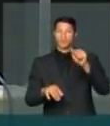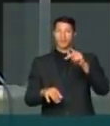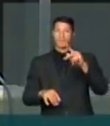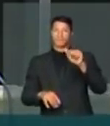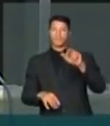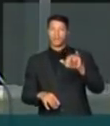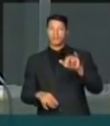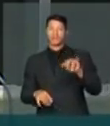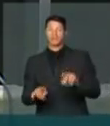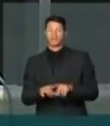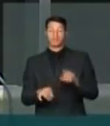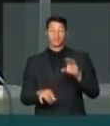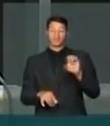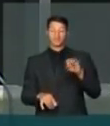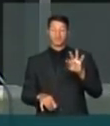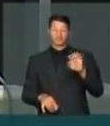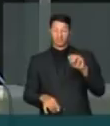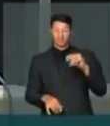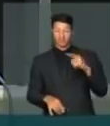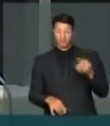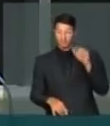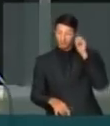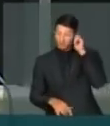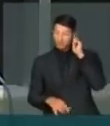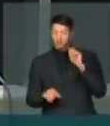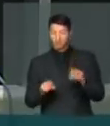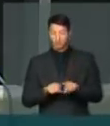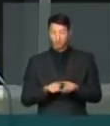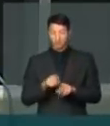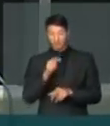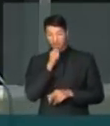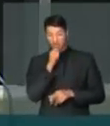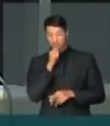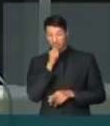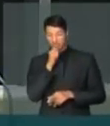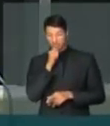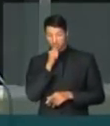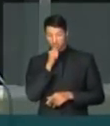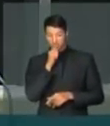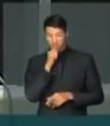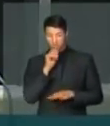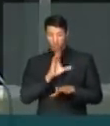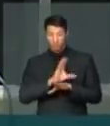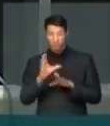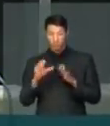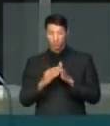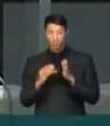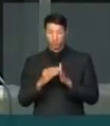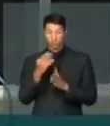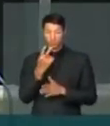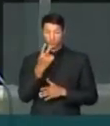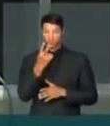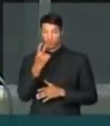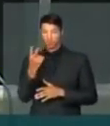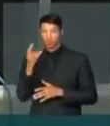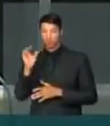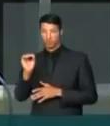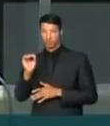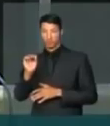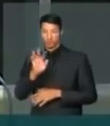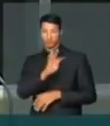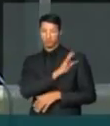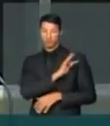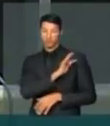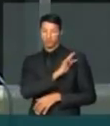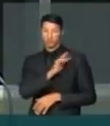e Setemã, e também ainda um concurso para 220